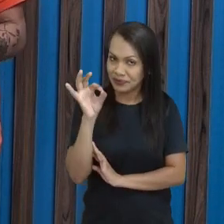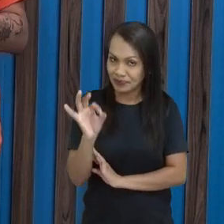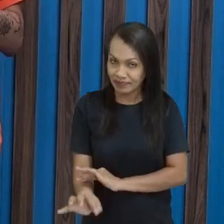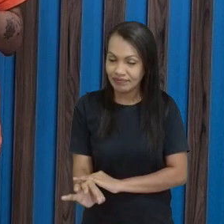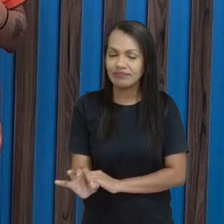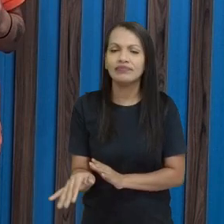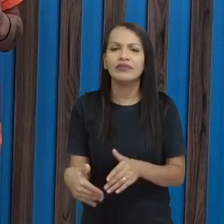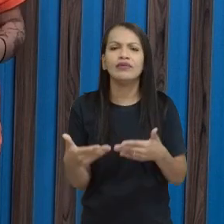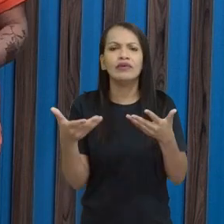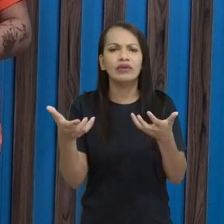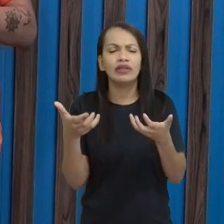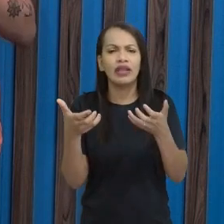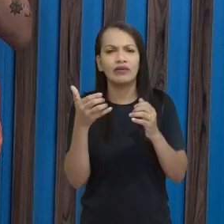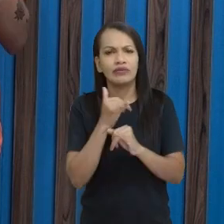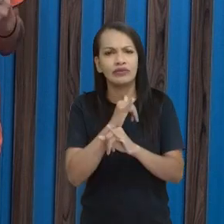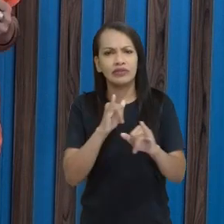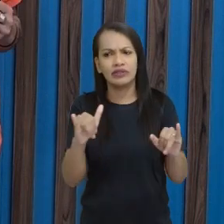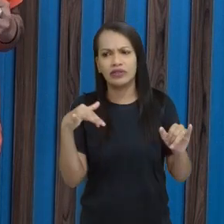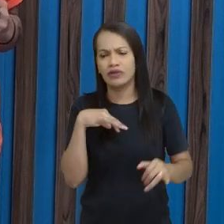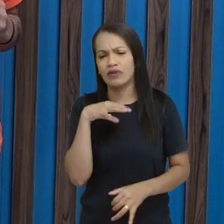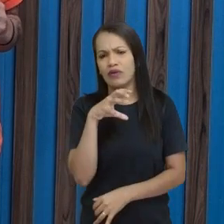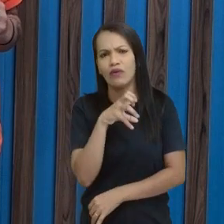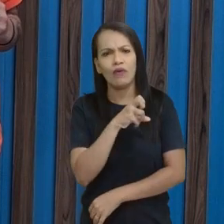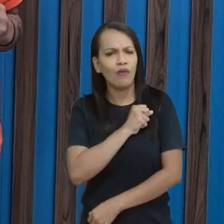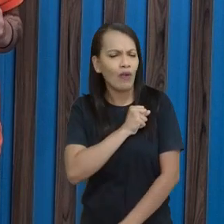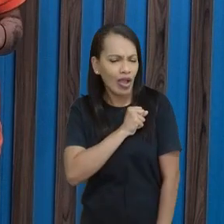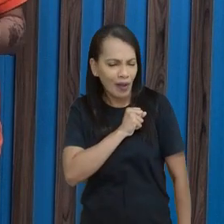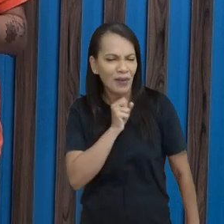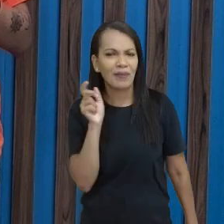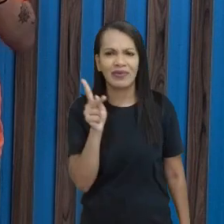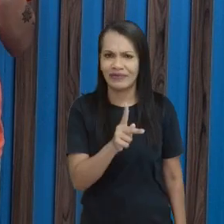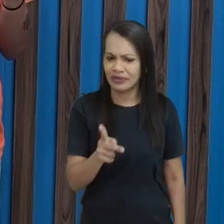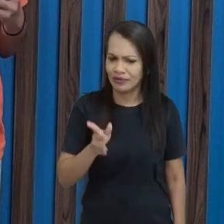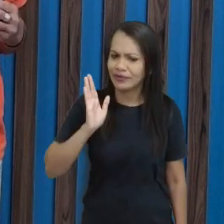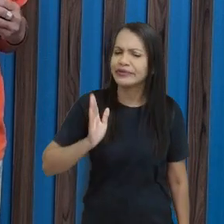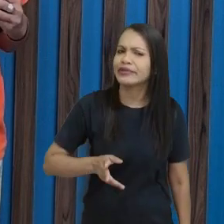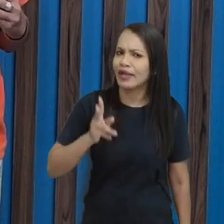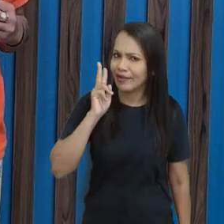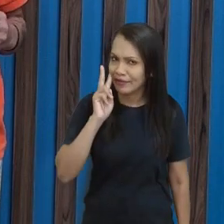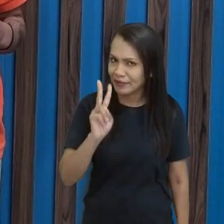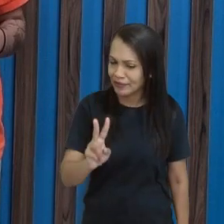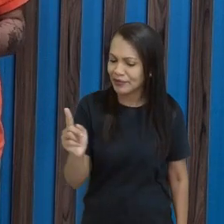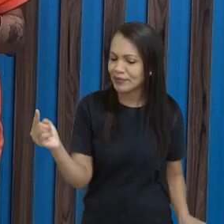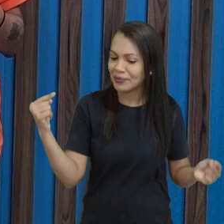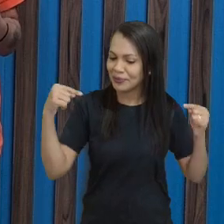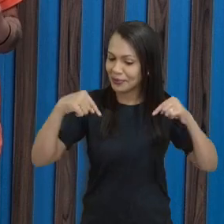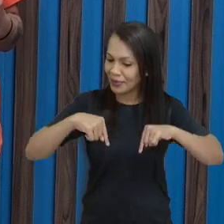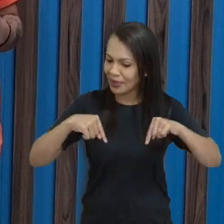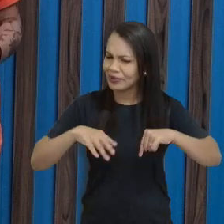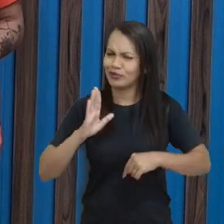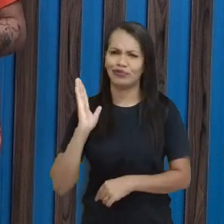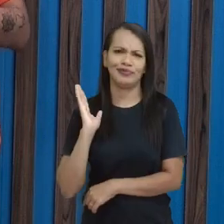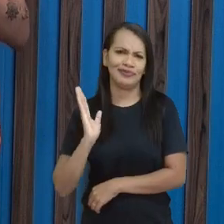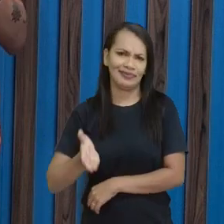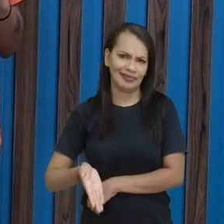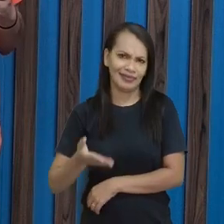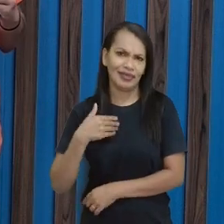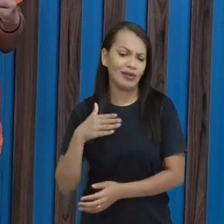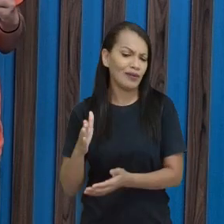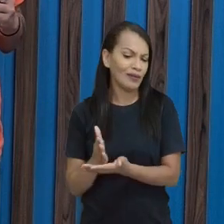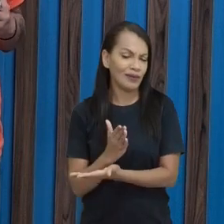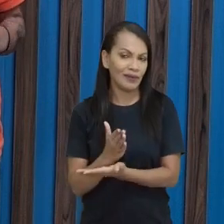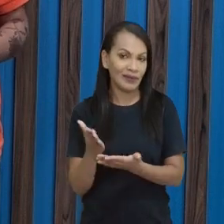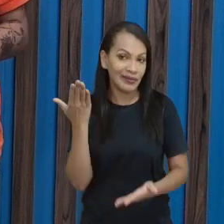certo? E eu quero dizer que eu adoro essa professora, viu? Vocês já devem ter visto ela por aqui em